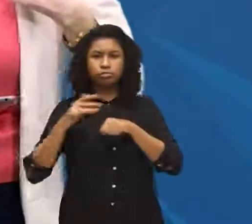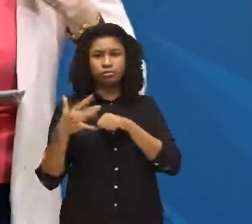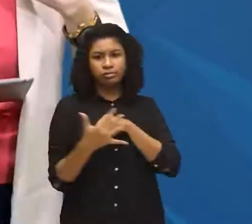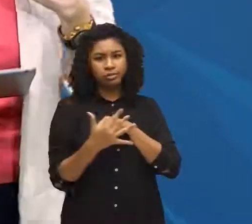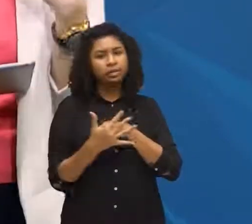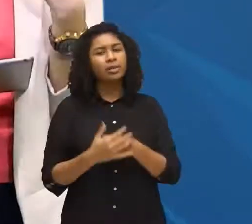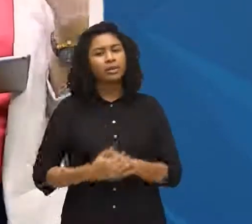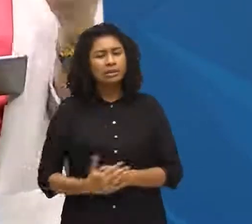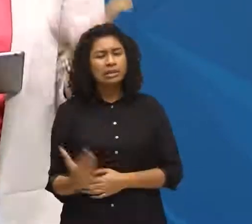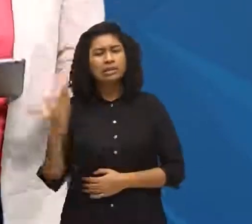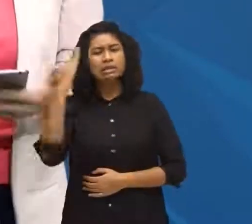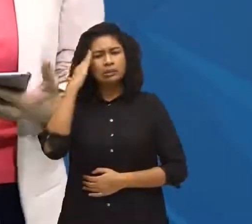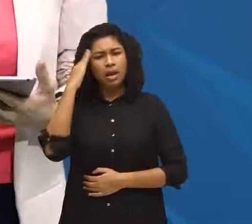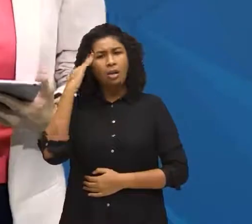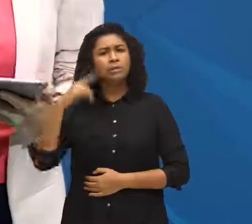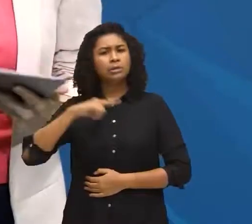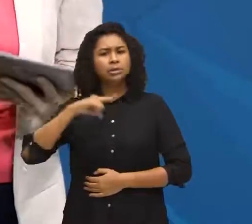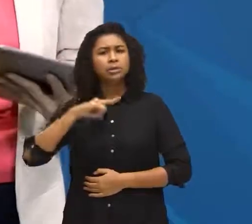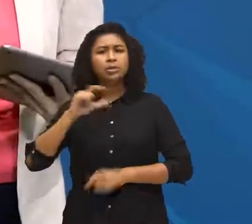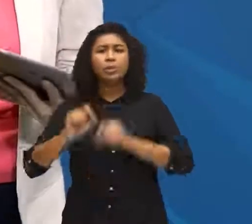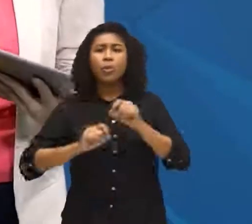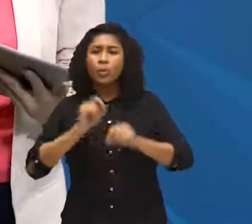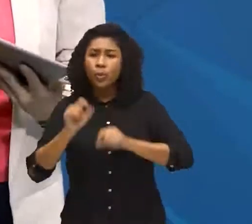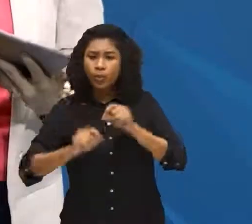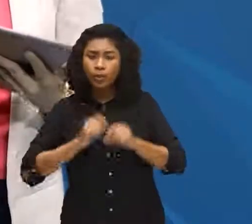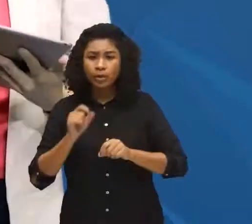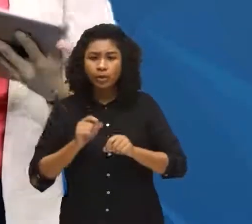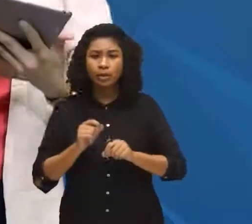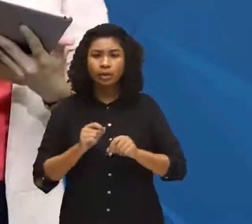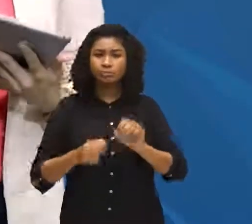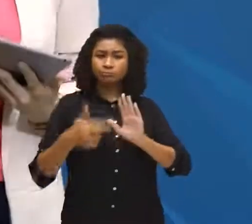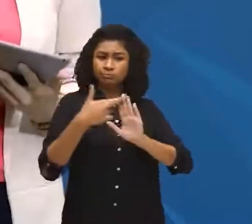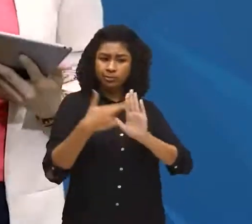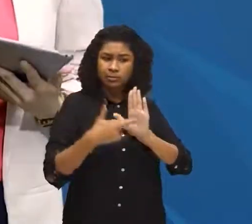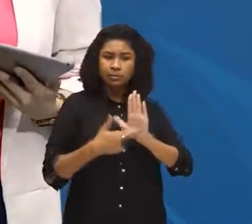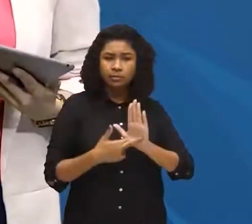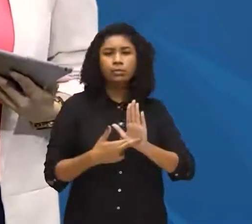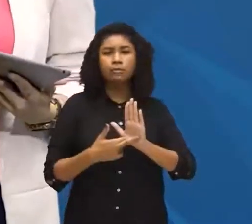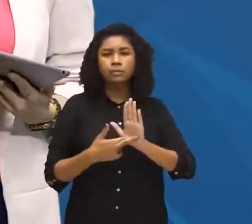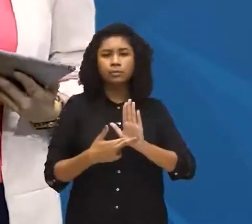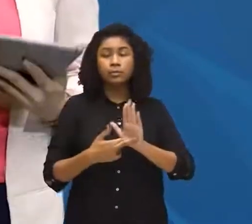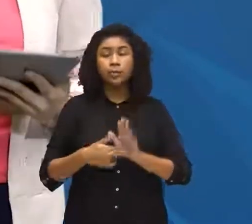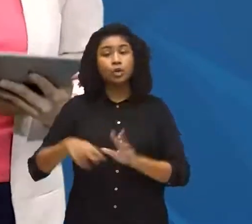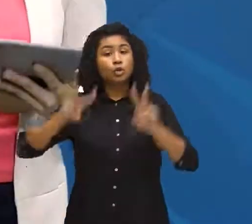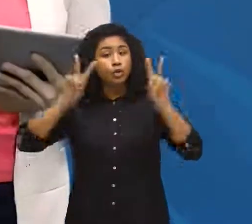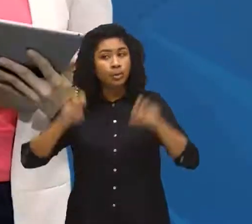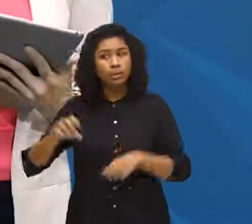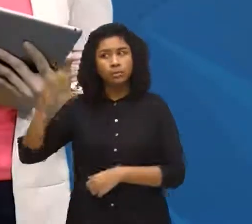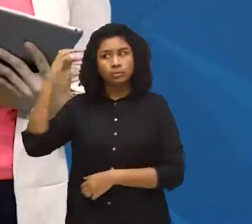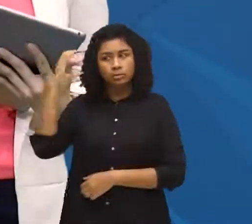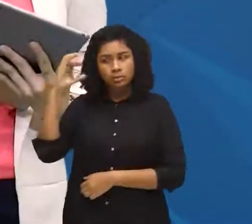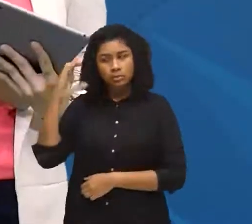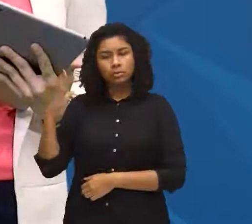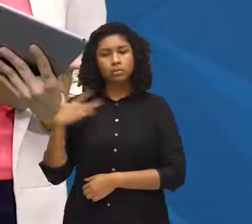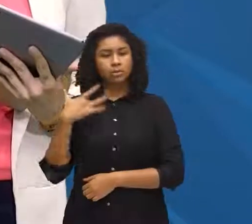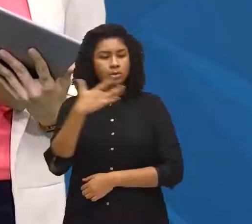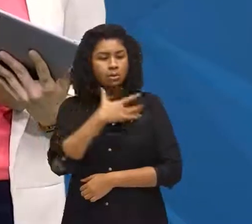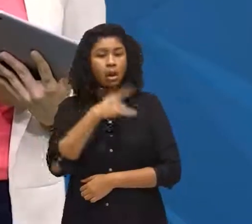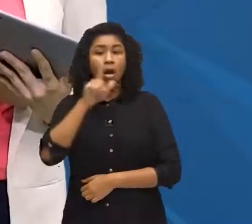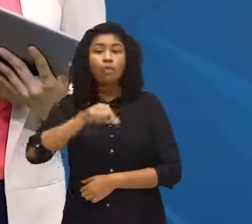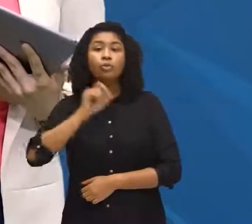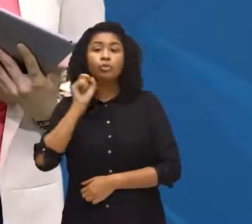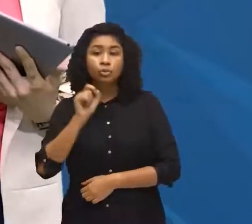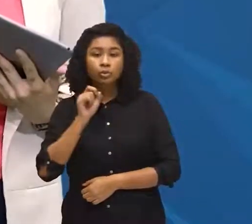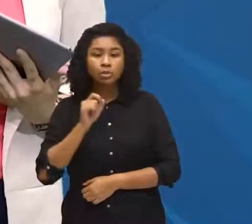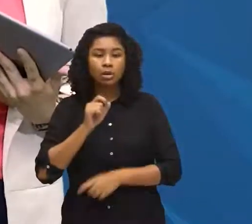sabe que as medidas que hoje são aceitáveis do ponto de vista científico e de saúde é o distanciamento